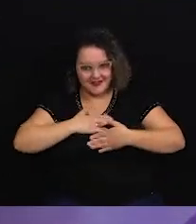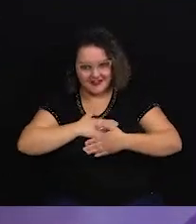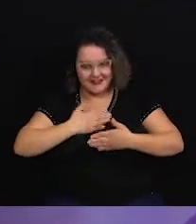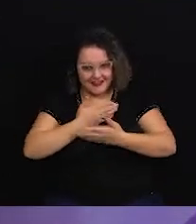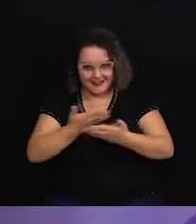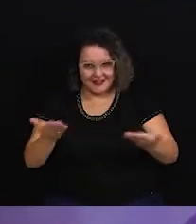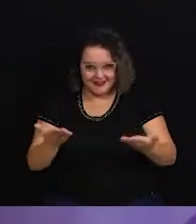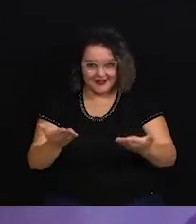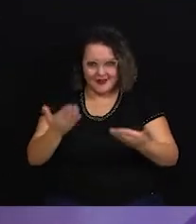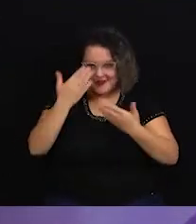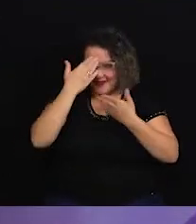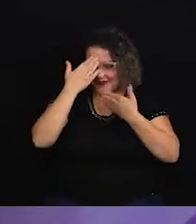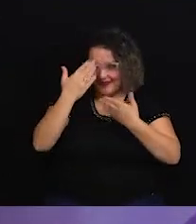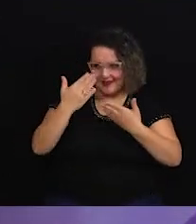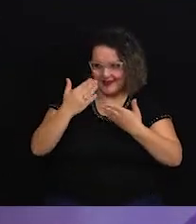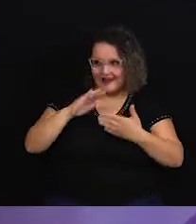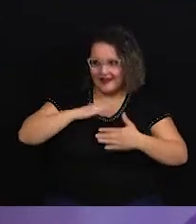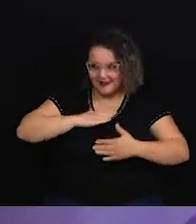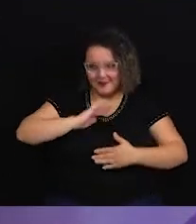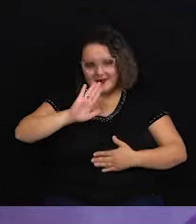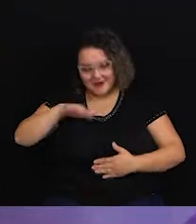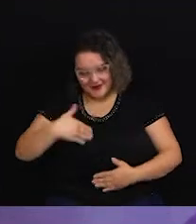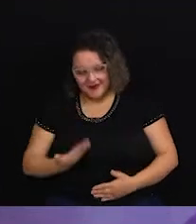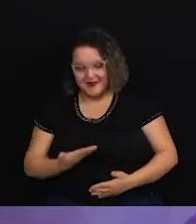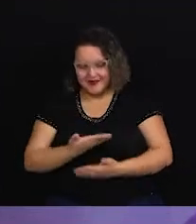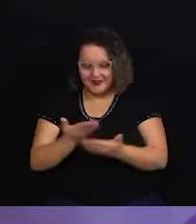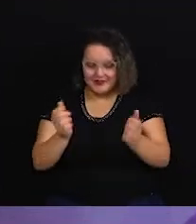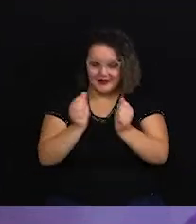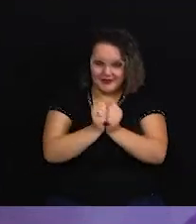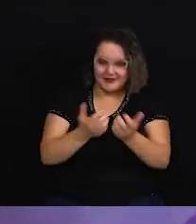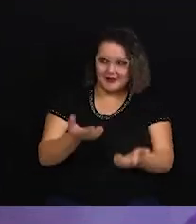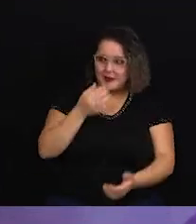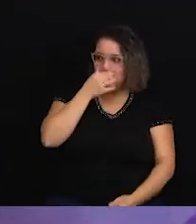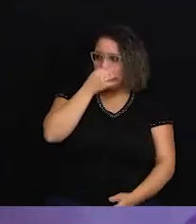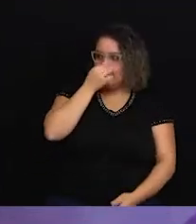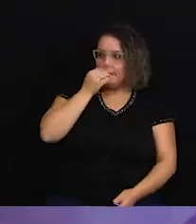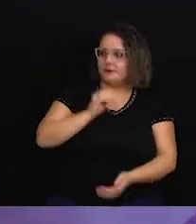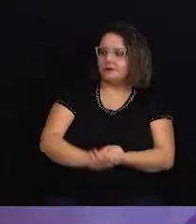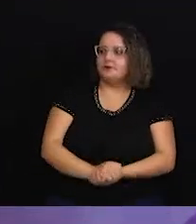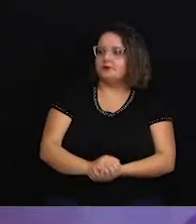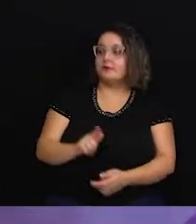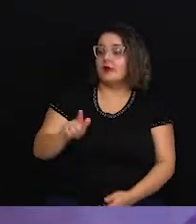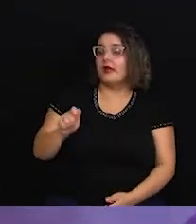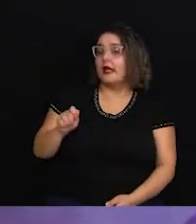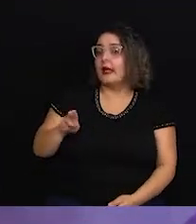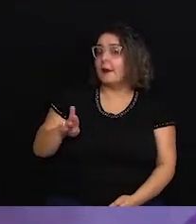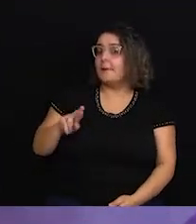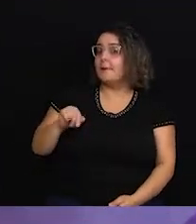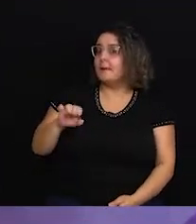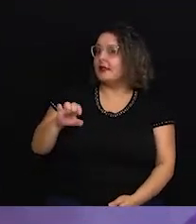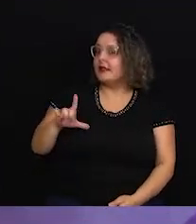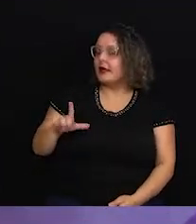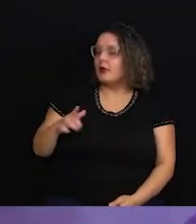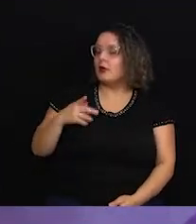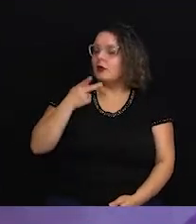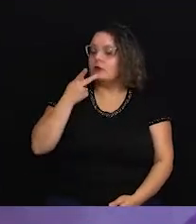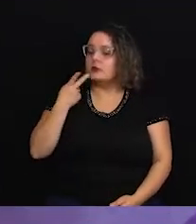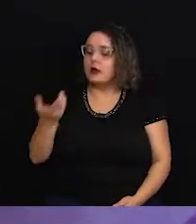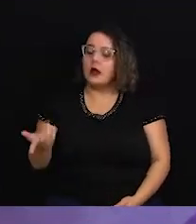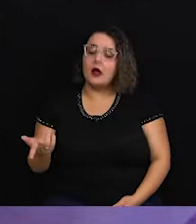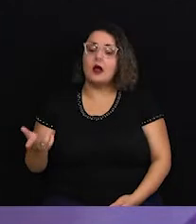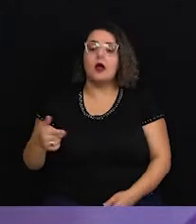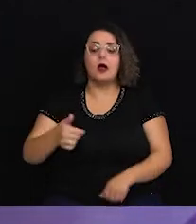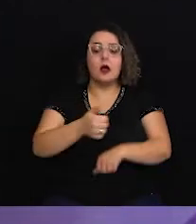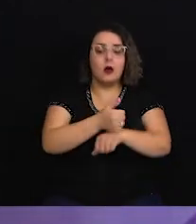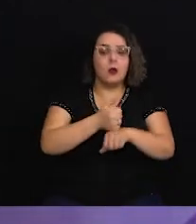prazer falar com vocês. Muito obrigado pelo espaço, é uma honra estar com vocês. Gabriel, quando a gente fala de anestesia, tem muita gente que fala, é